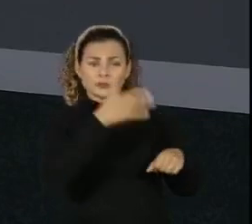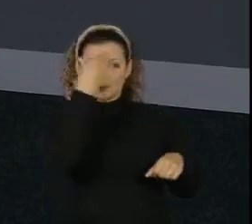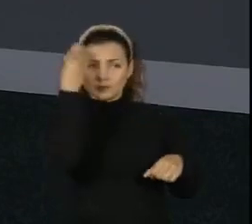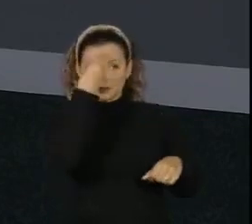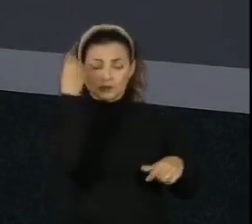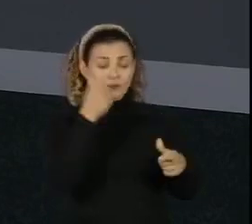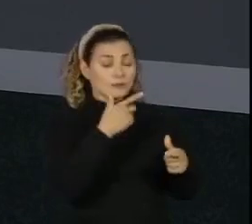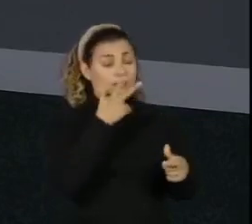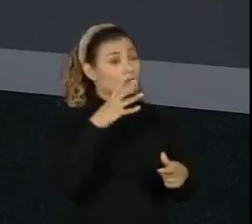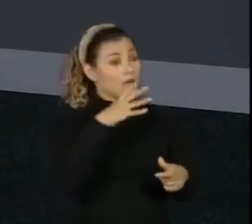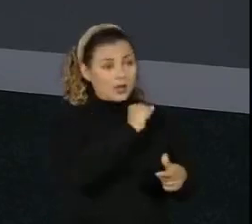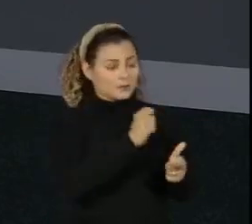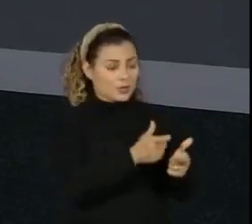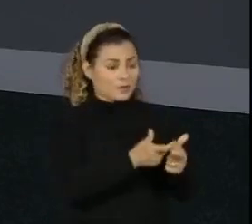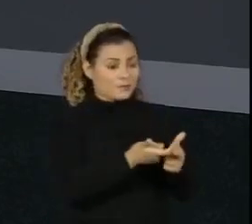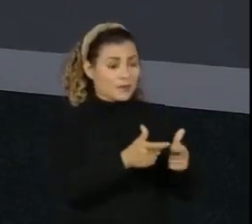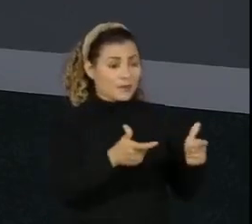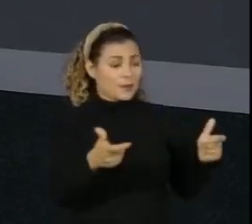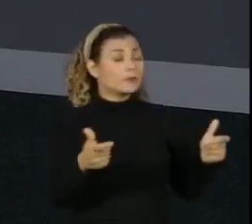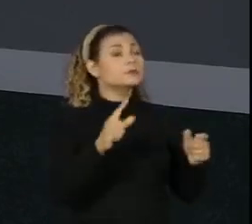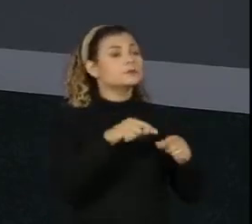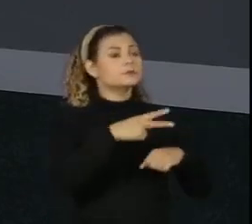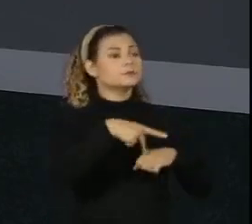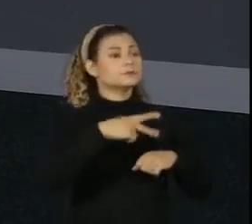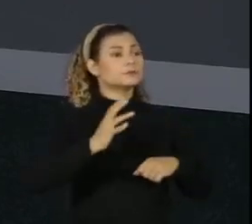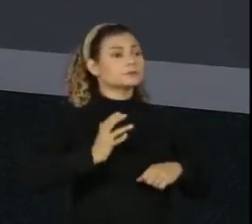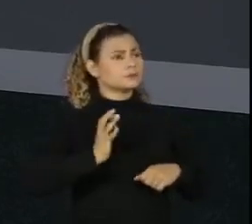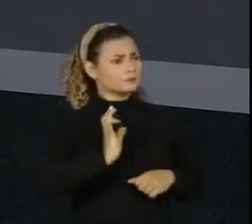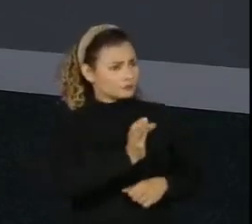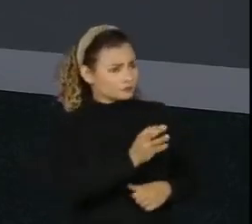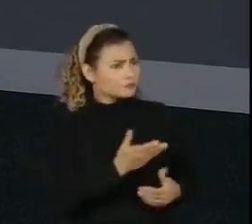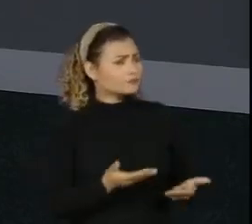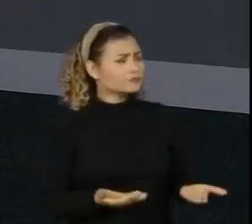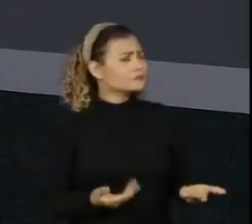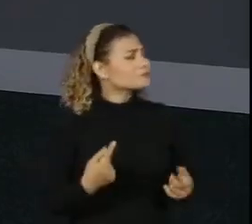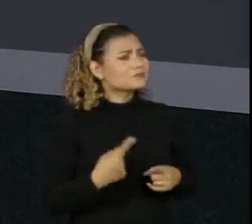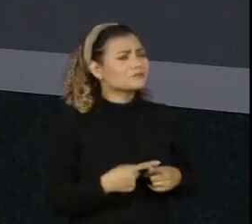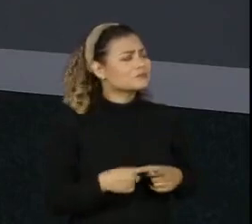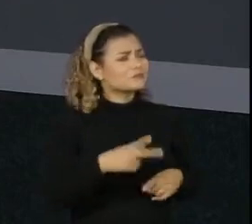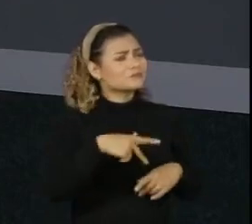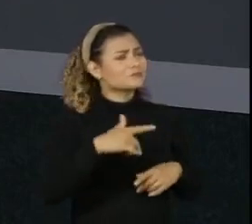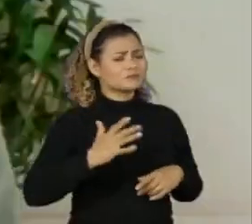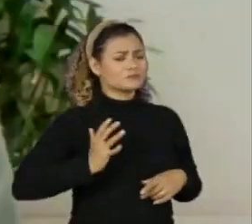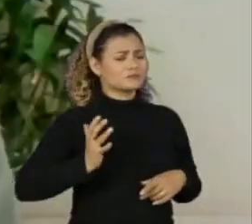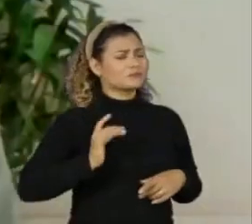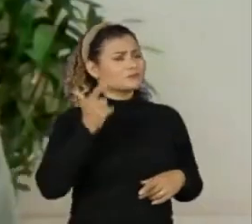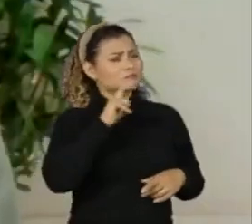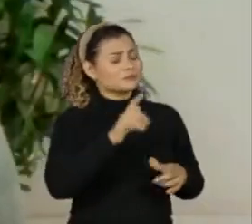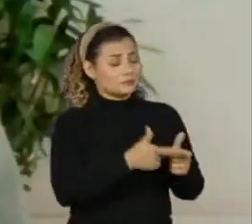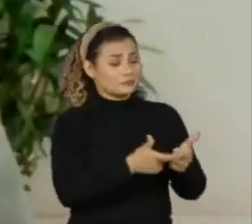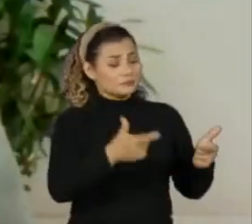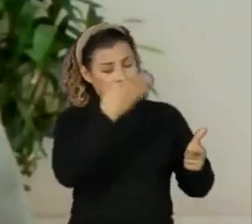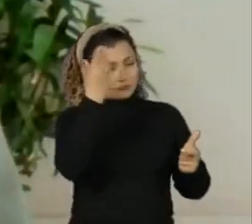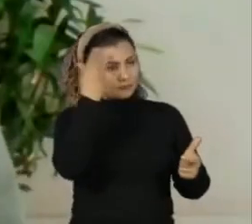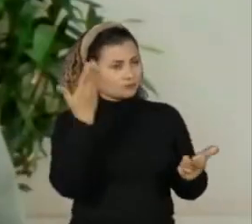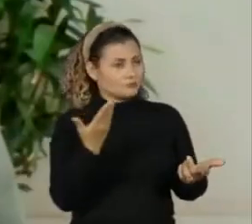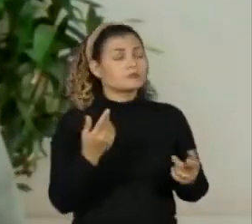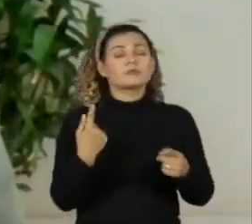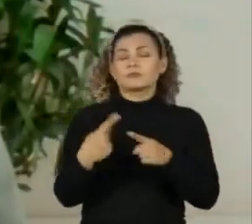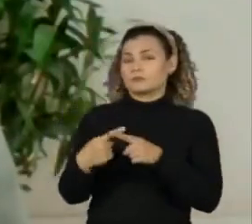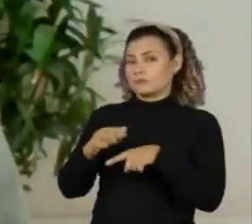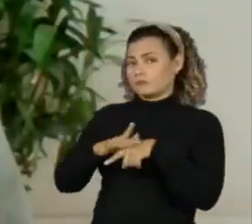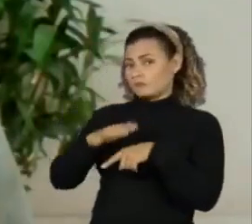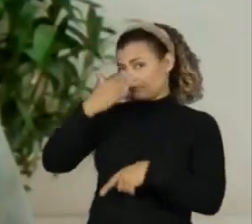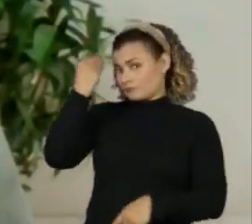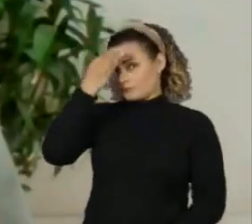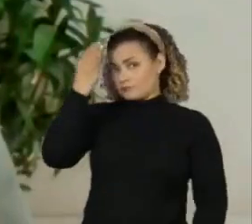crescimento mais acelerado nos países em desenvolvimento. Por que isso acontece? As demências, em geral,